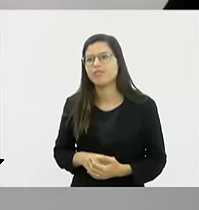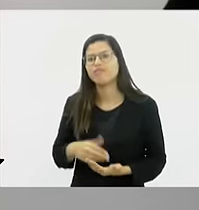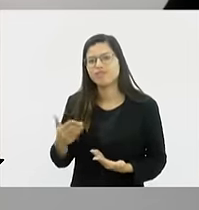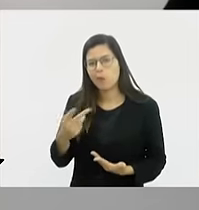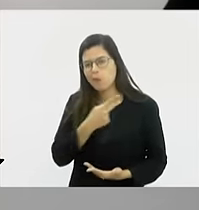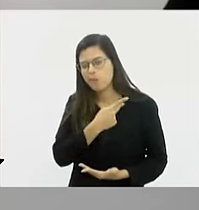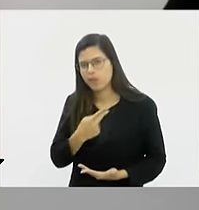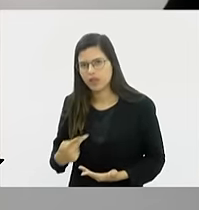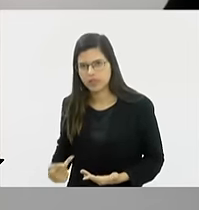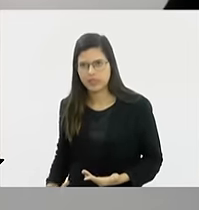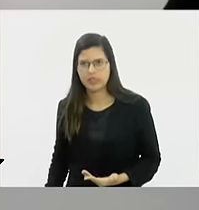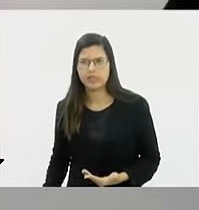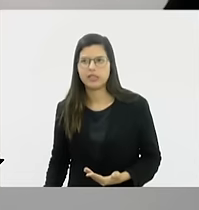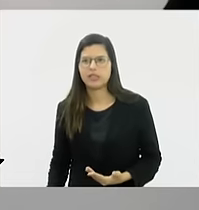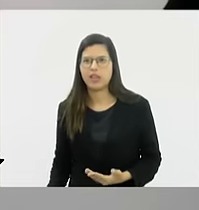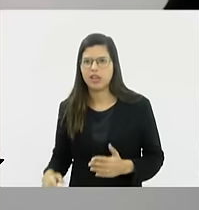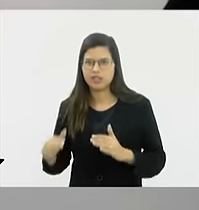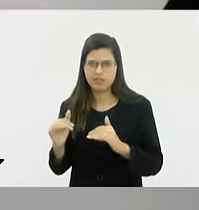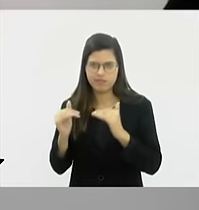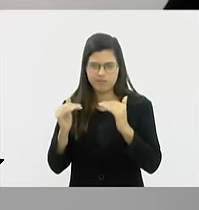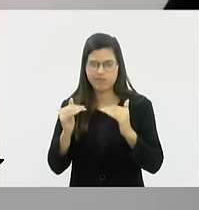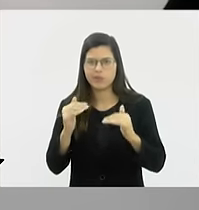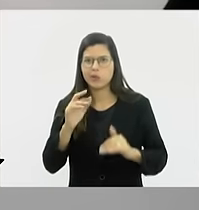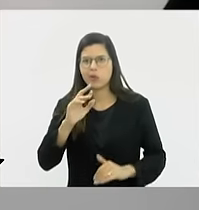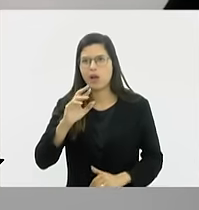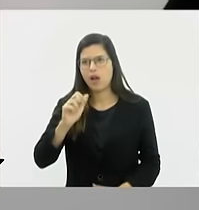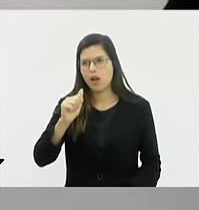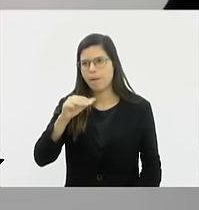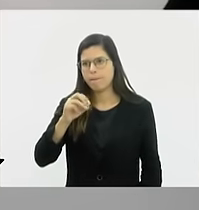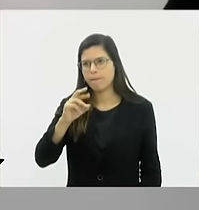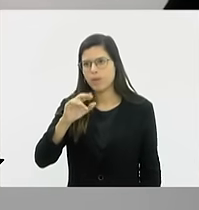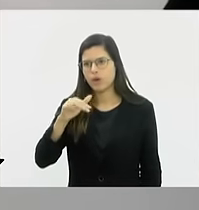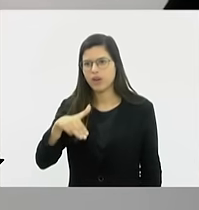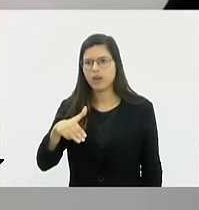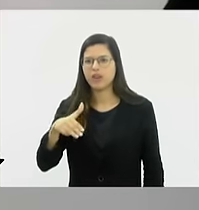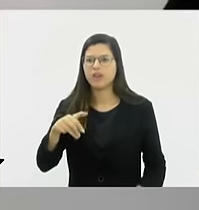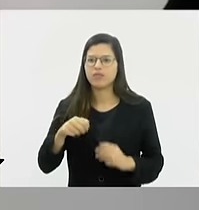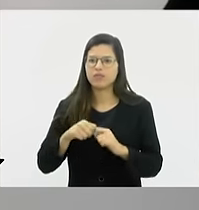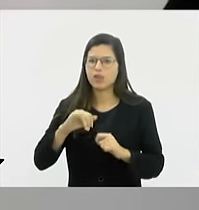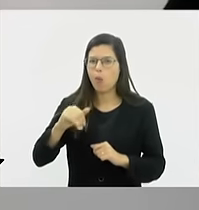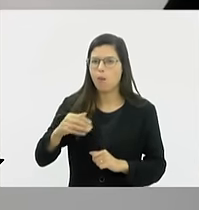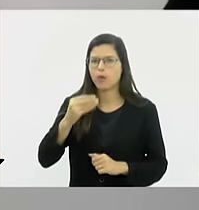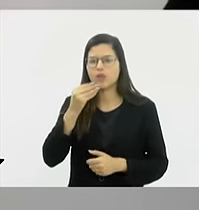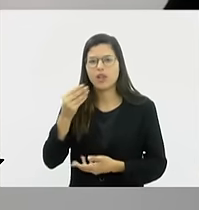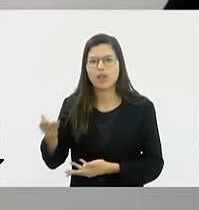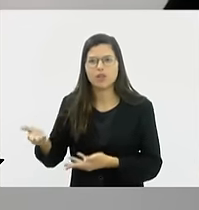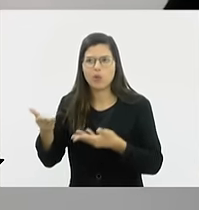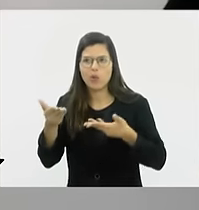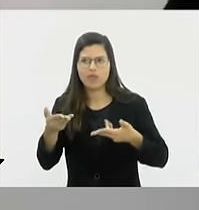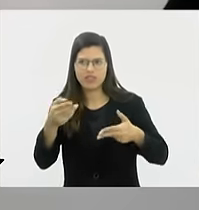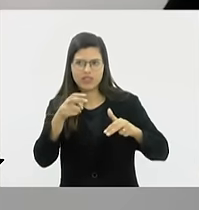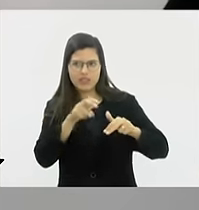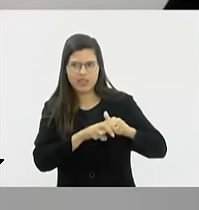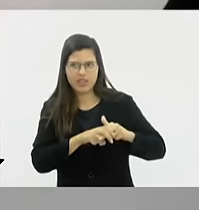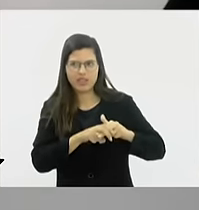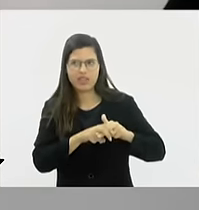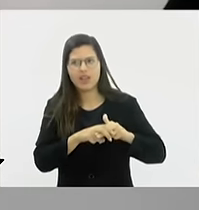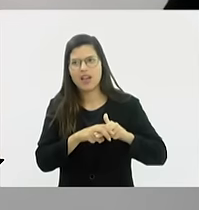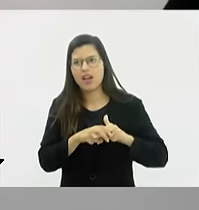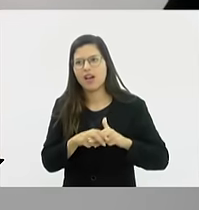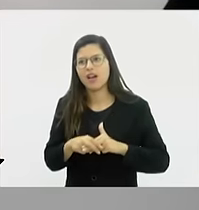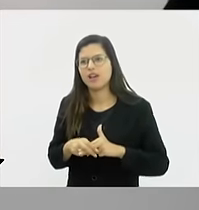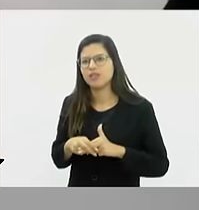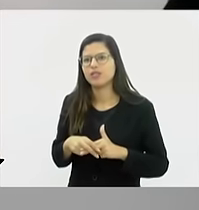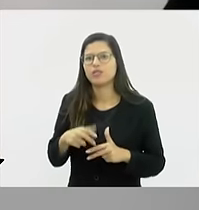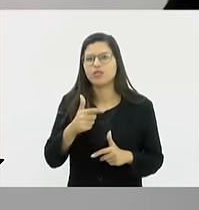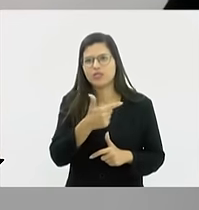presidente Rodrigo Amorim me faz essa oportunidade, o convite, estar aqui sentado diante das